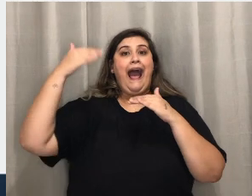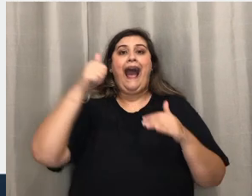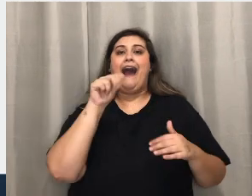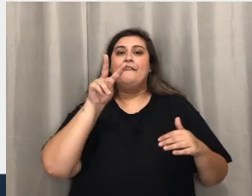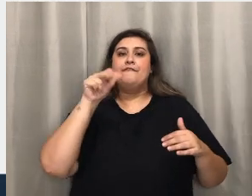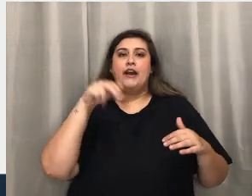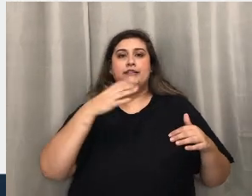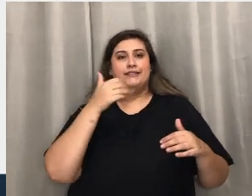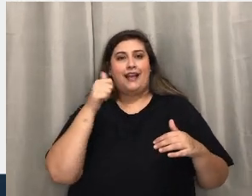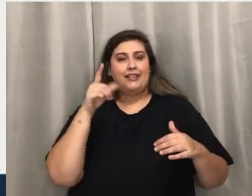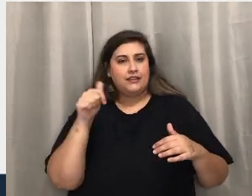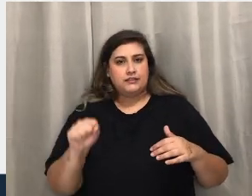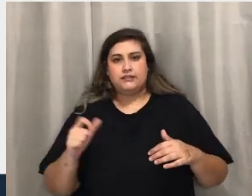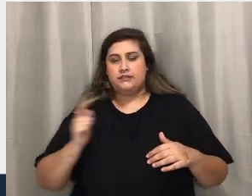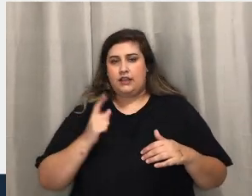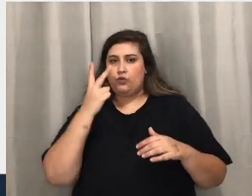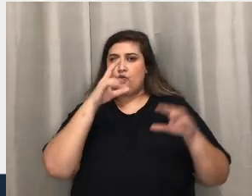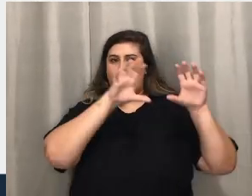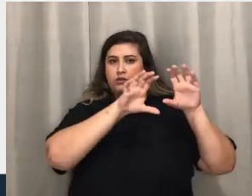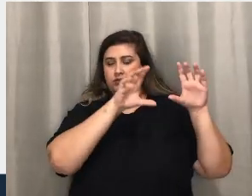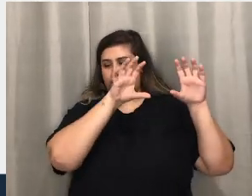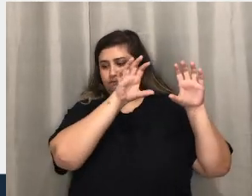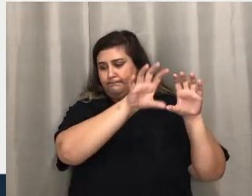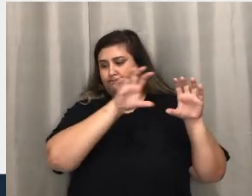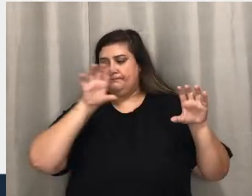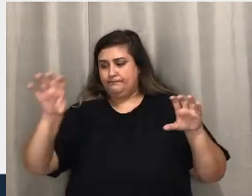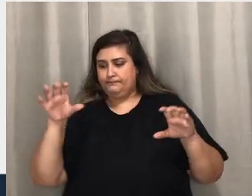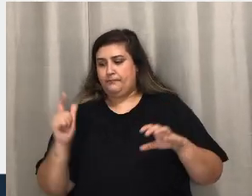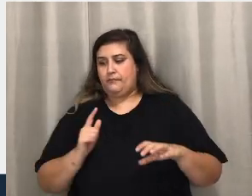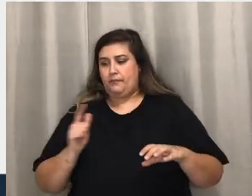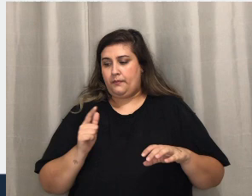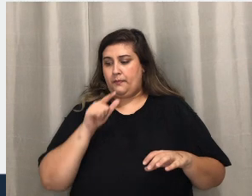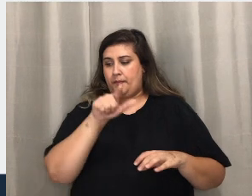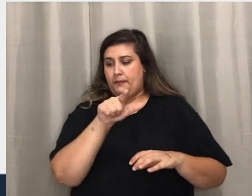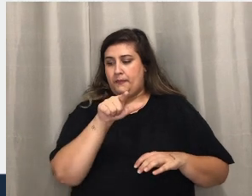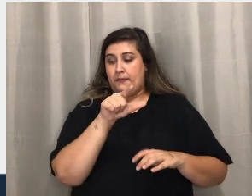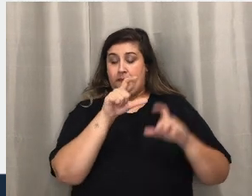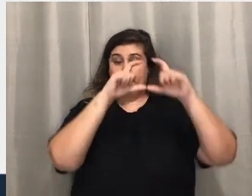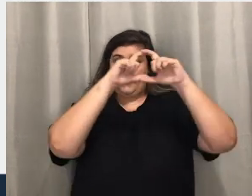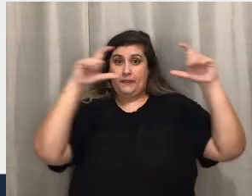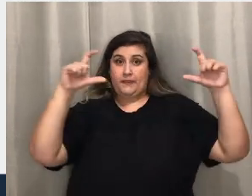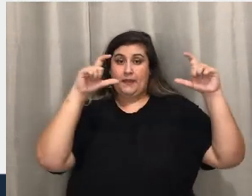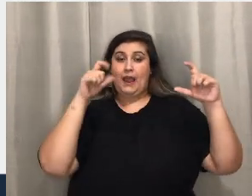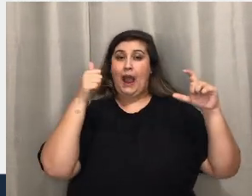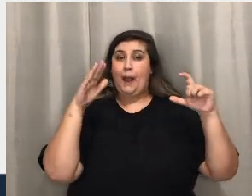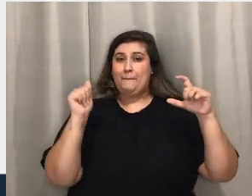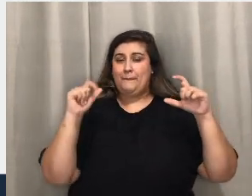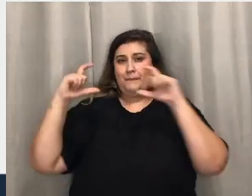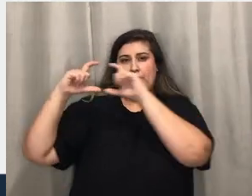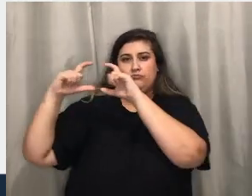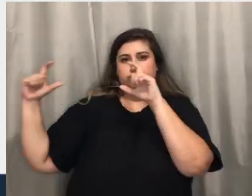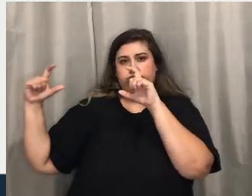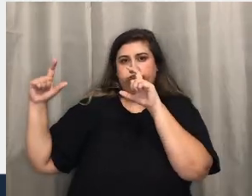avançadas. Temos duas abas, limpar e explícito. A aba limpar significa